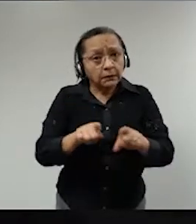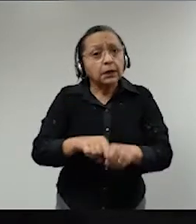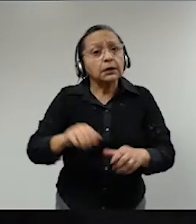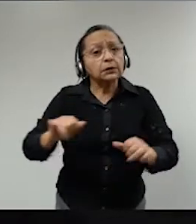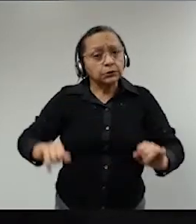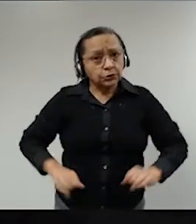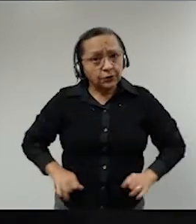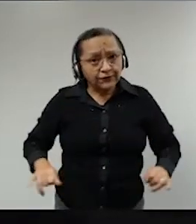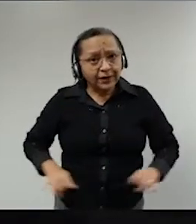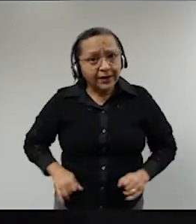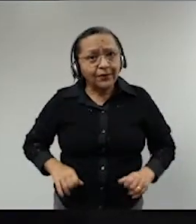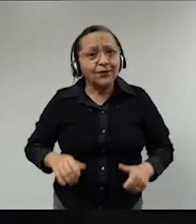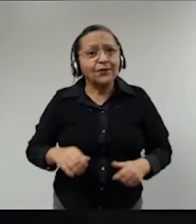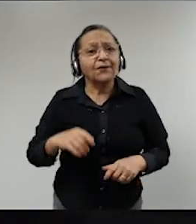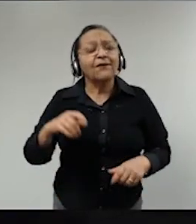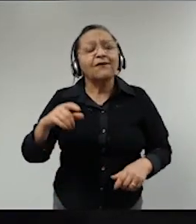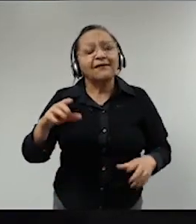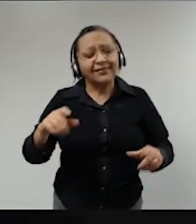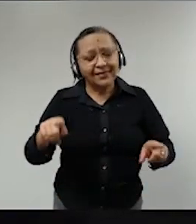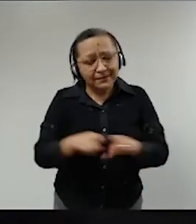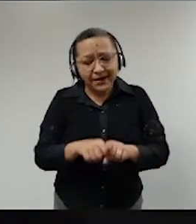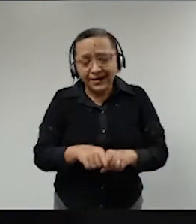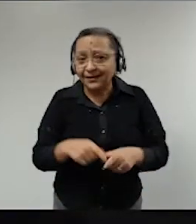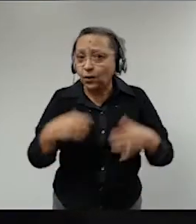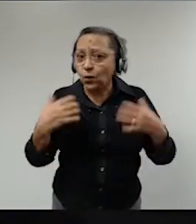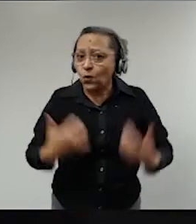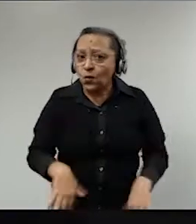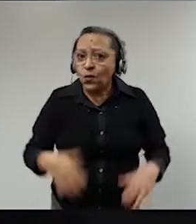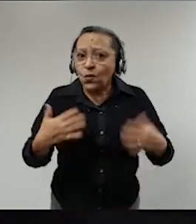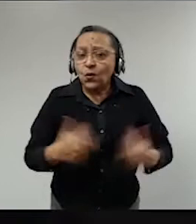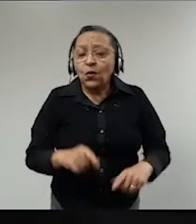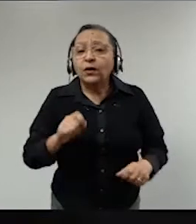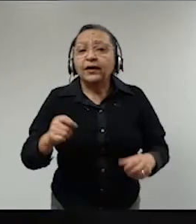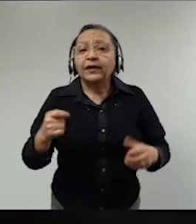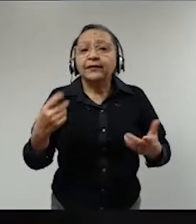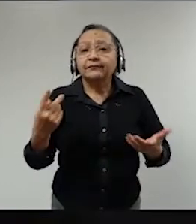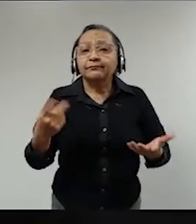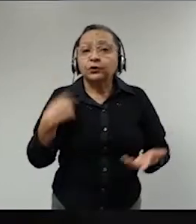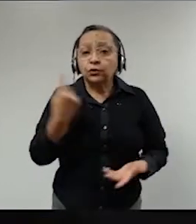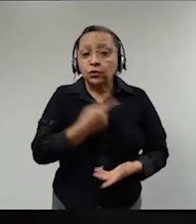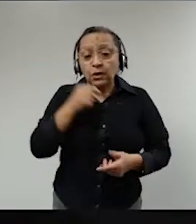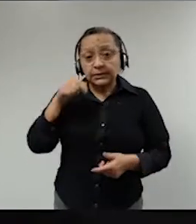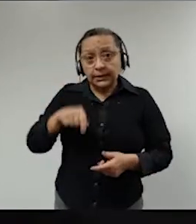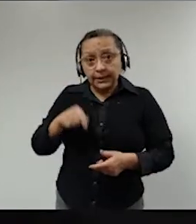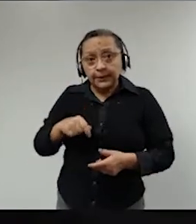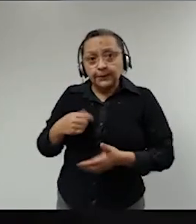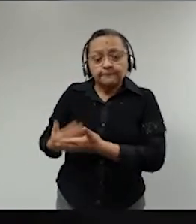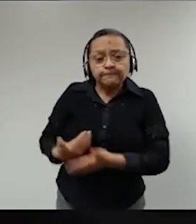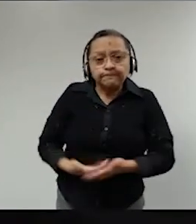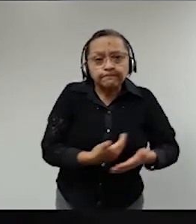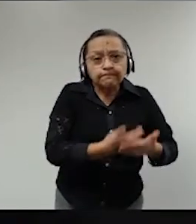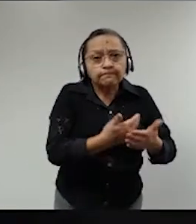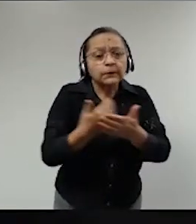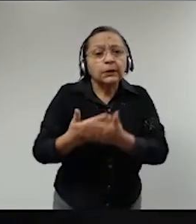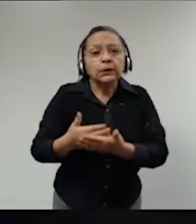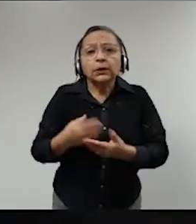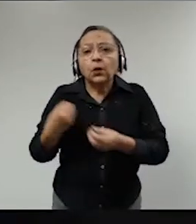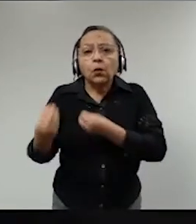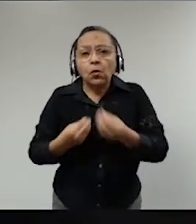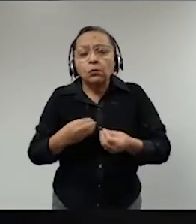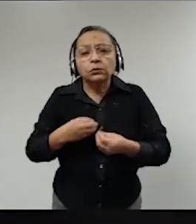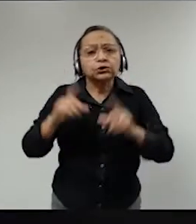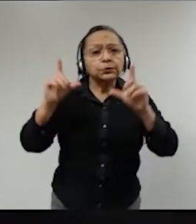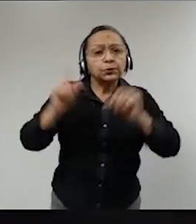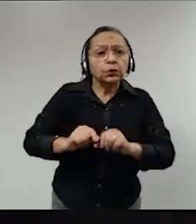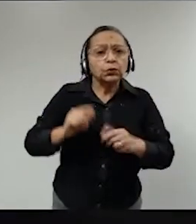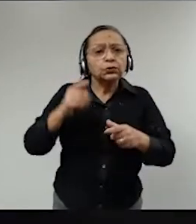que enfrentamos, o que implica que nós aqui busquemos formas de minimizar os principais efeitos